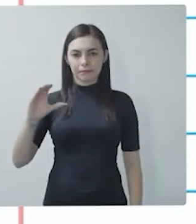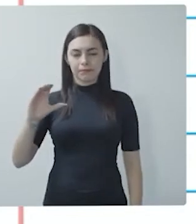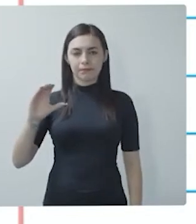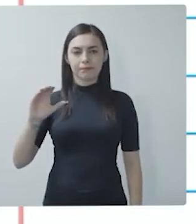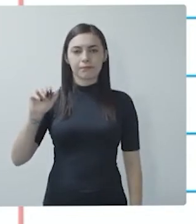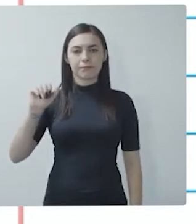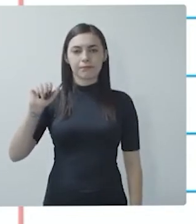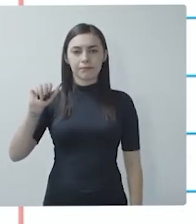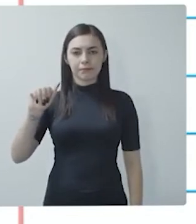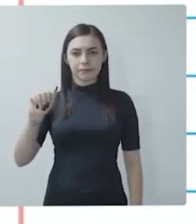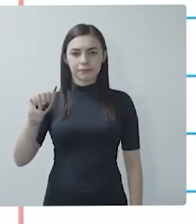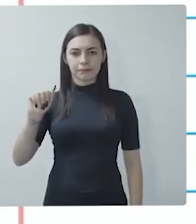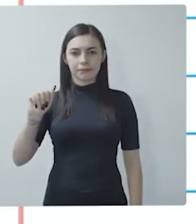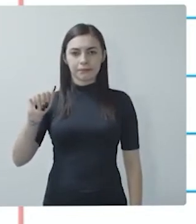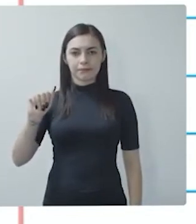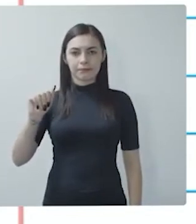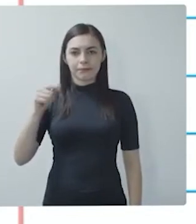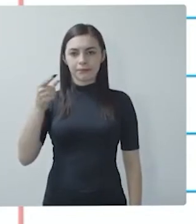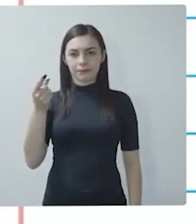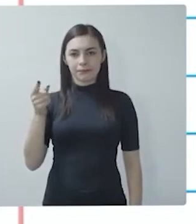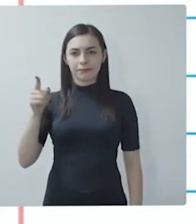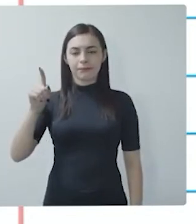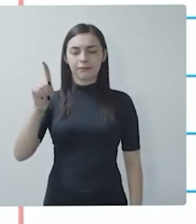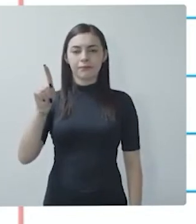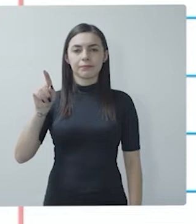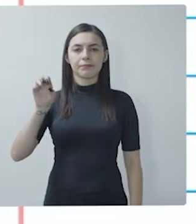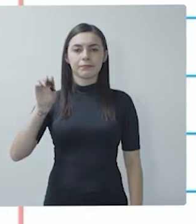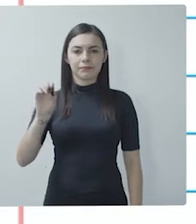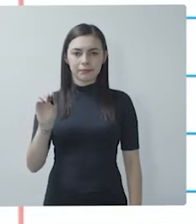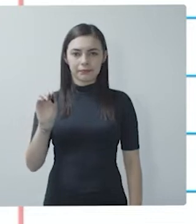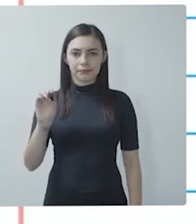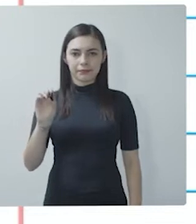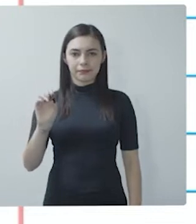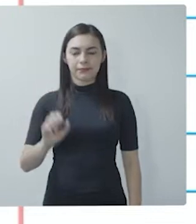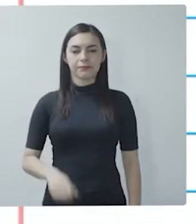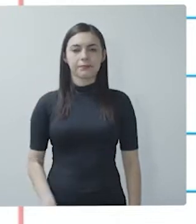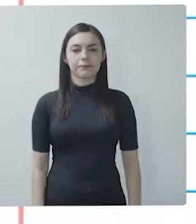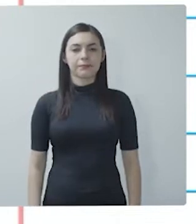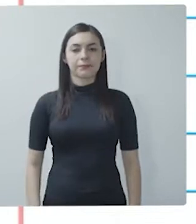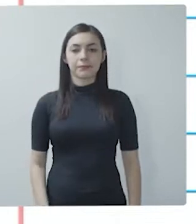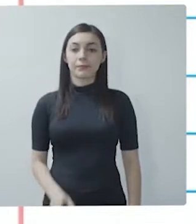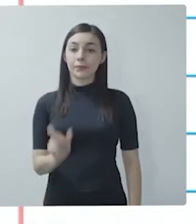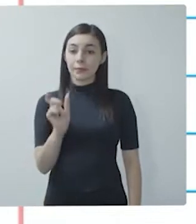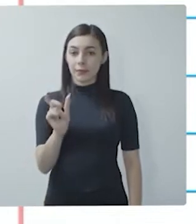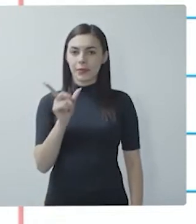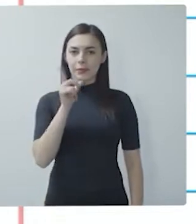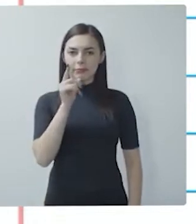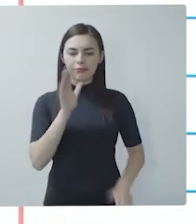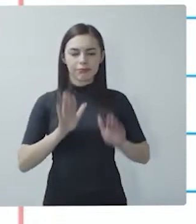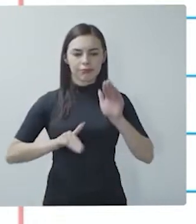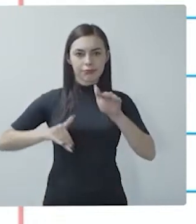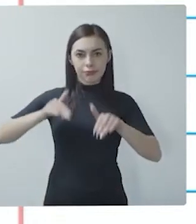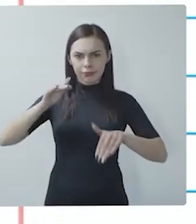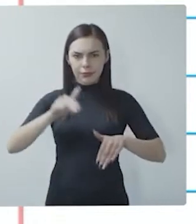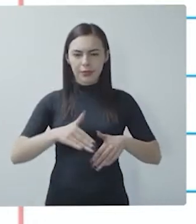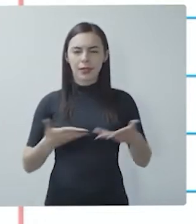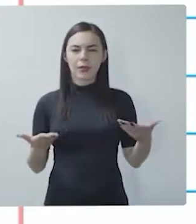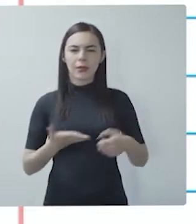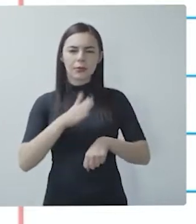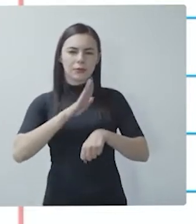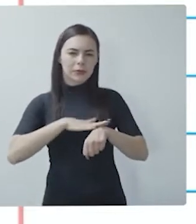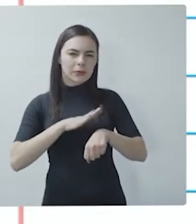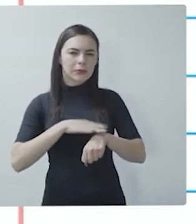cedilha, o A com o til e o O. E a palavra natação. Vou dar um tempinho para